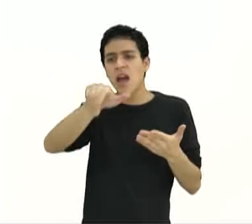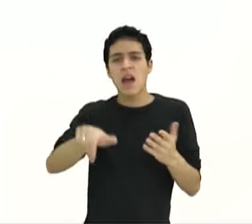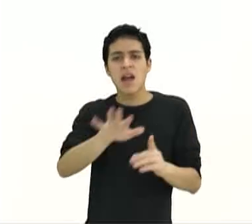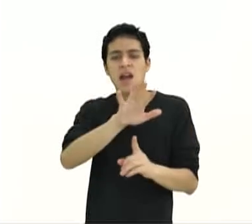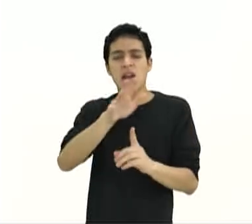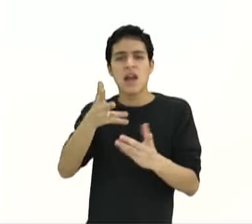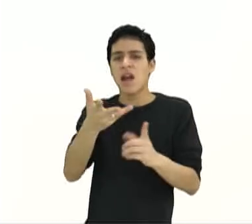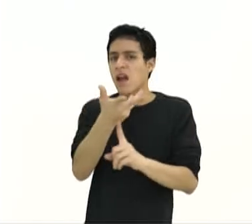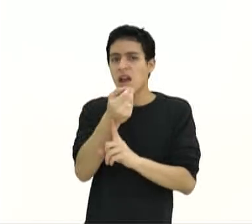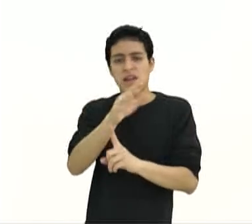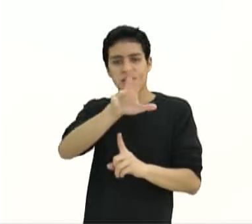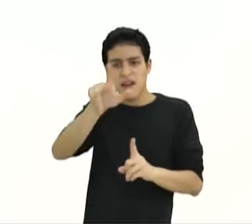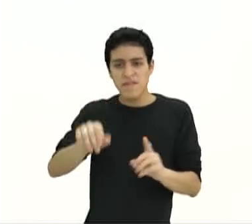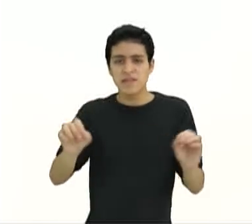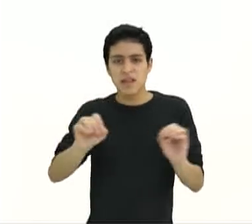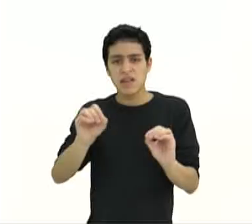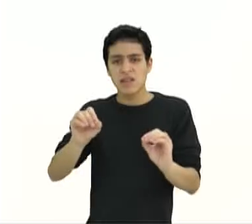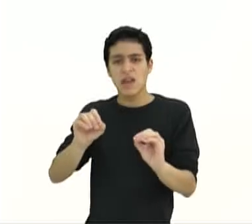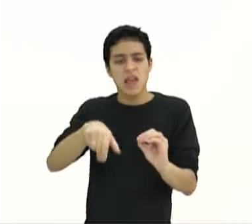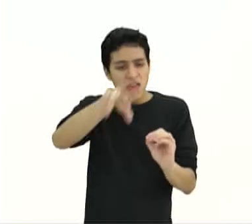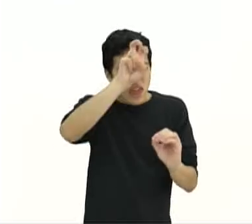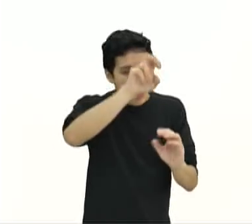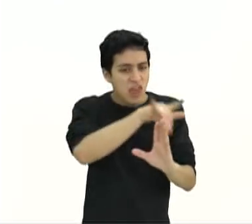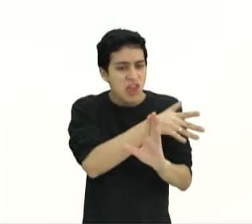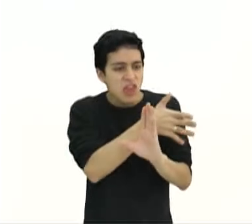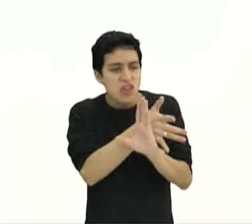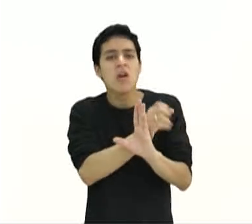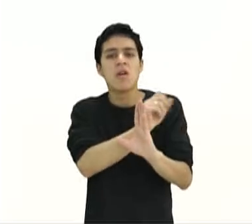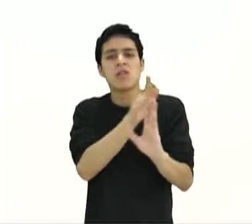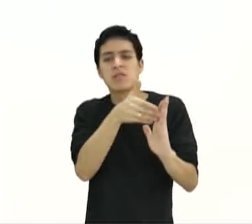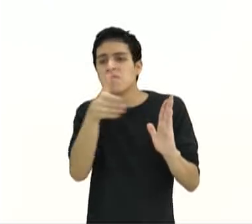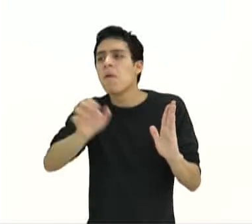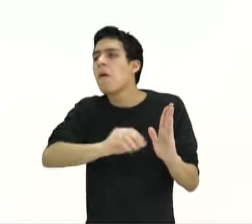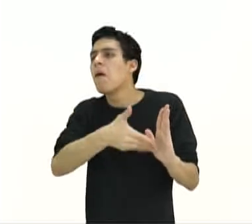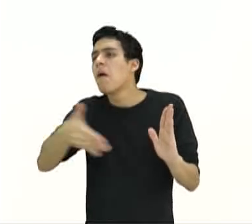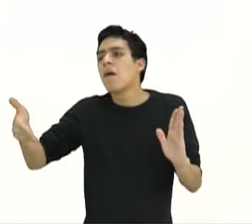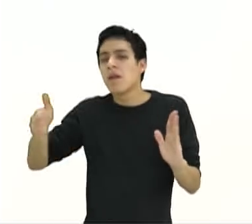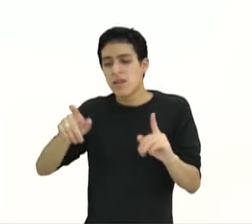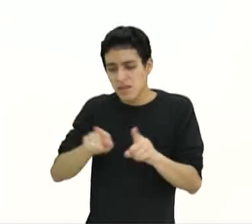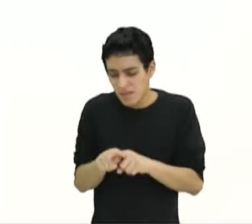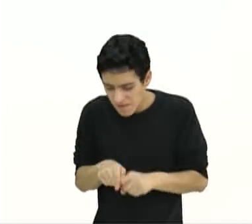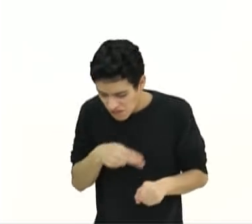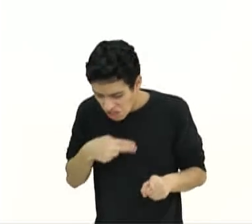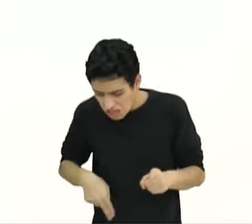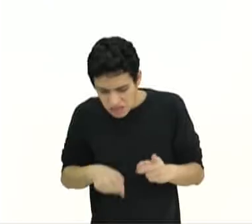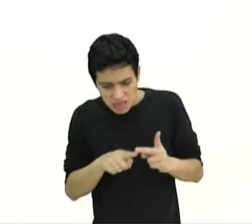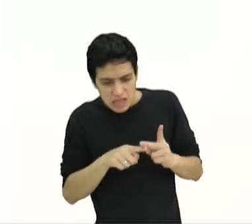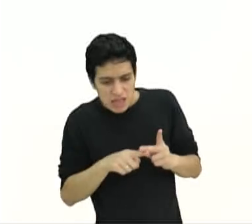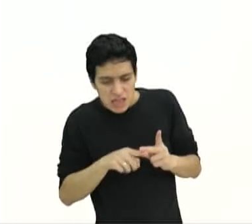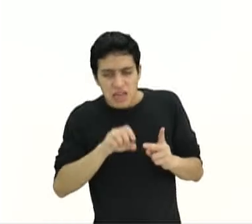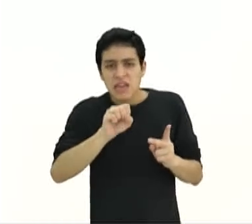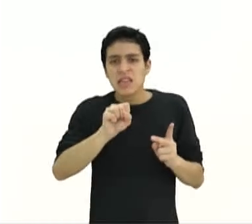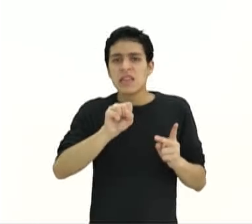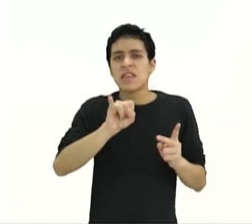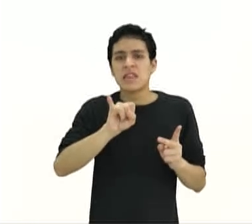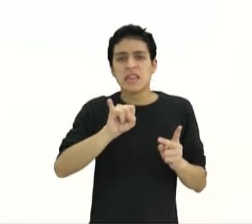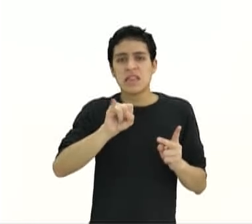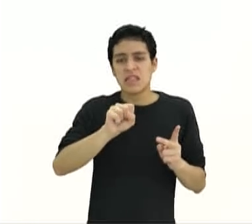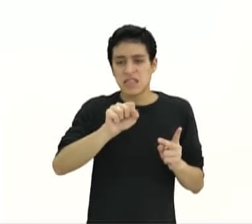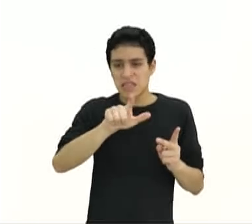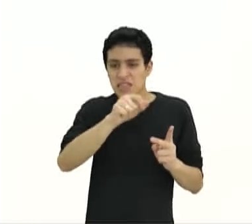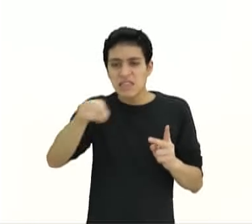Egito Antigo e por reduzir o Islã e a China juntos a um único breve capítulo. Da mesma